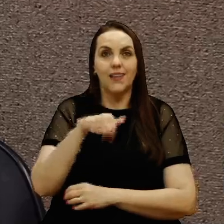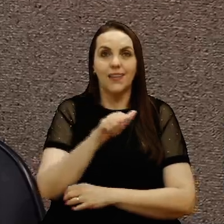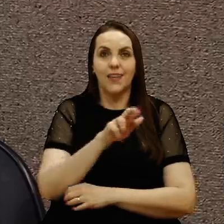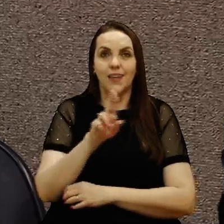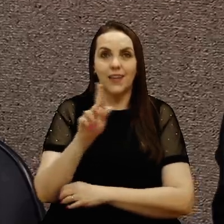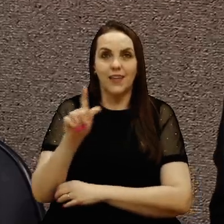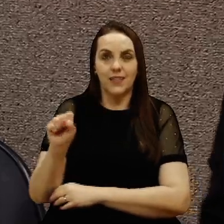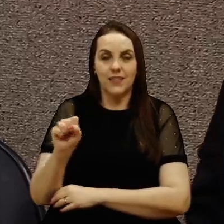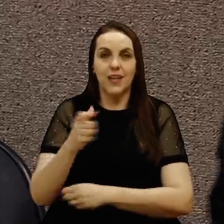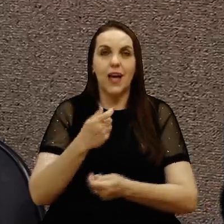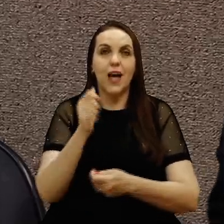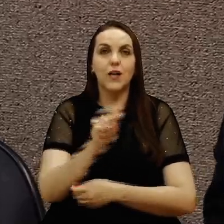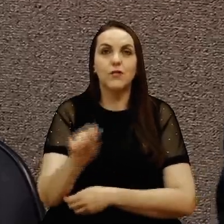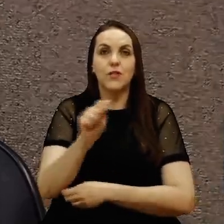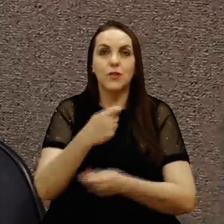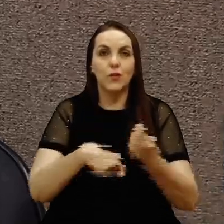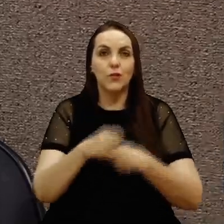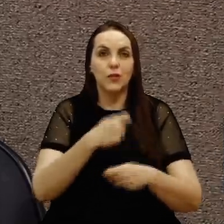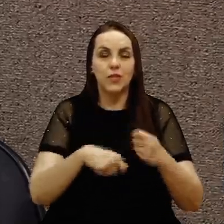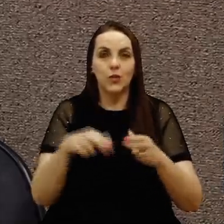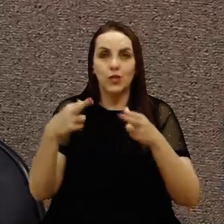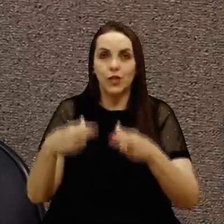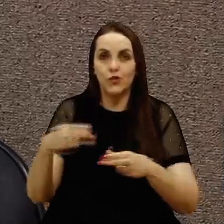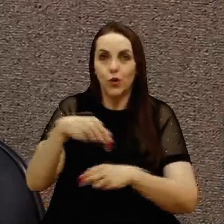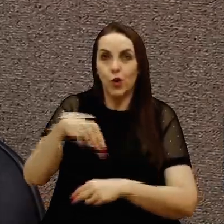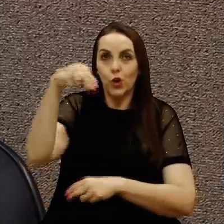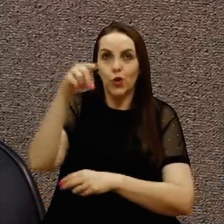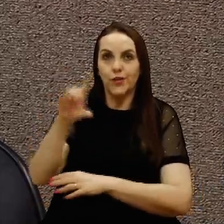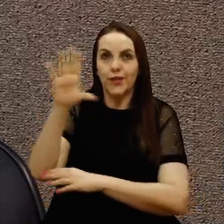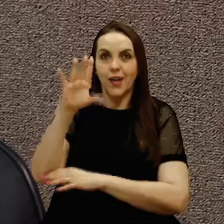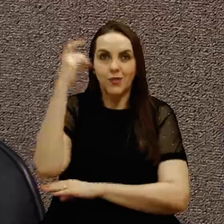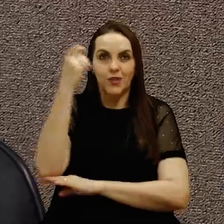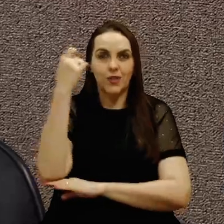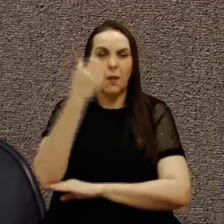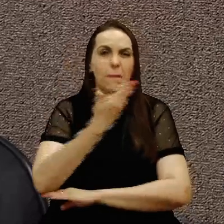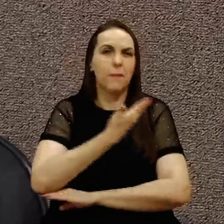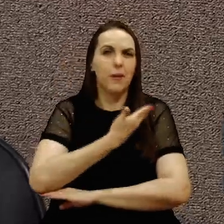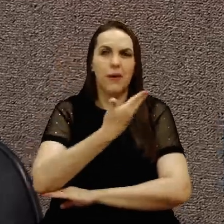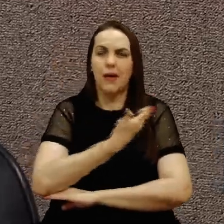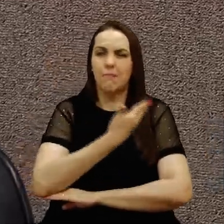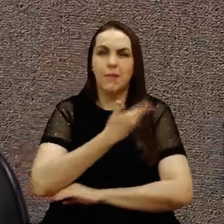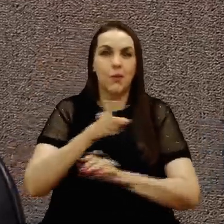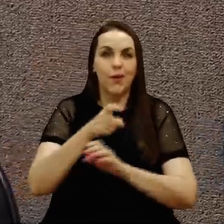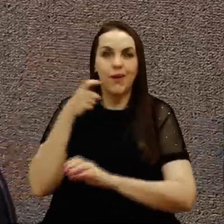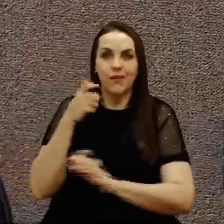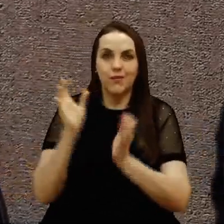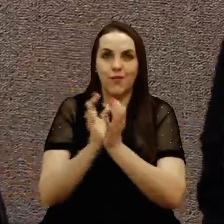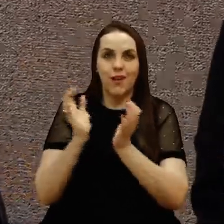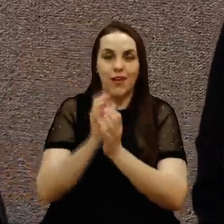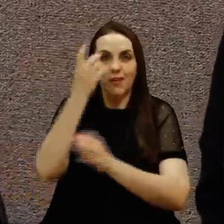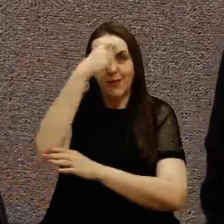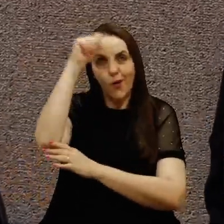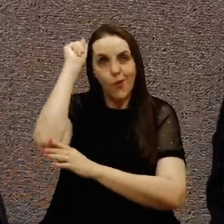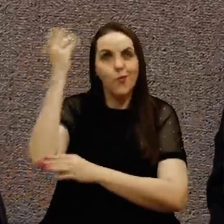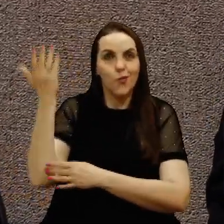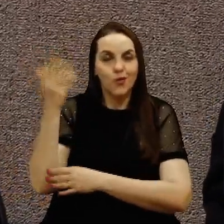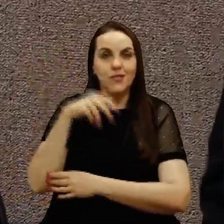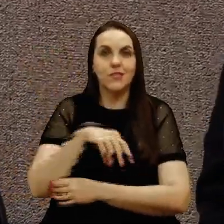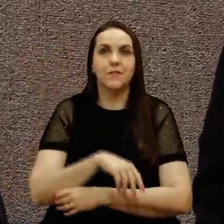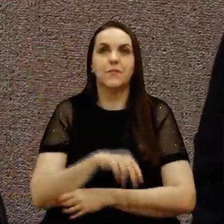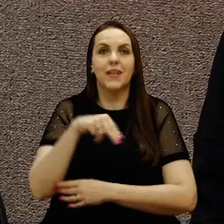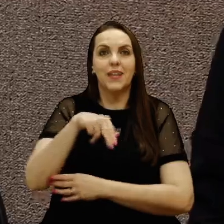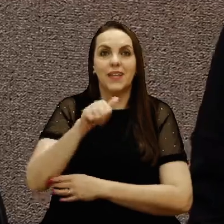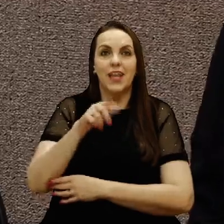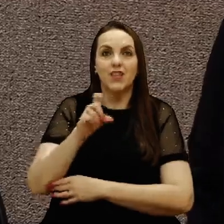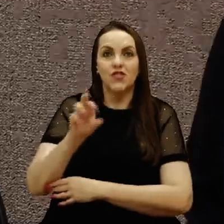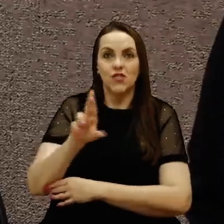Região Nordeste do Rio Grande do Sul. Meu amigo querido, Adesguiano, amigo de tanto tempo, ex-colega de Universidade de Caxias do Sul, Ladir Fabres, que assume